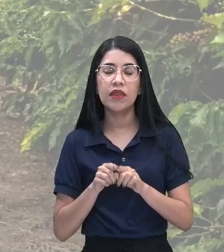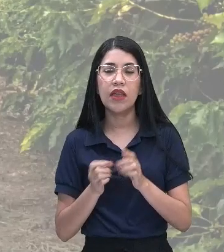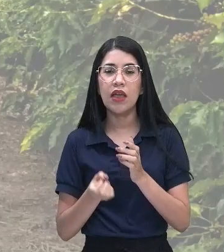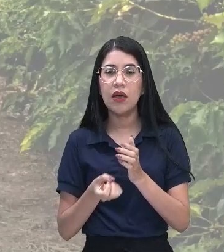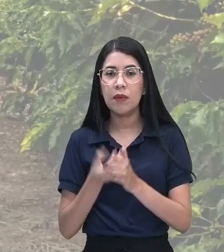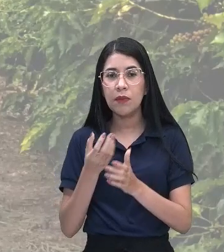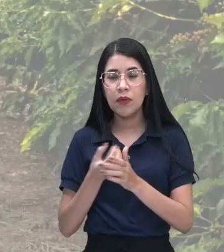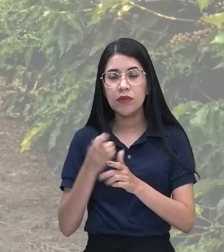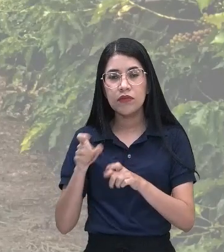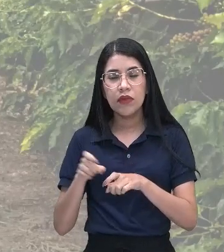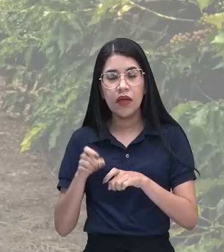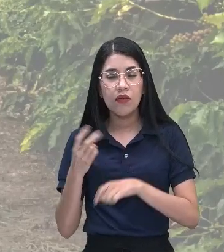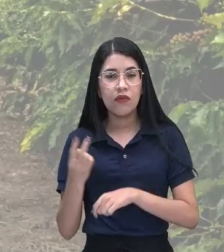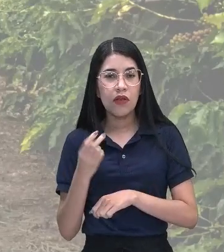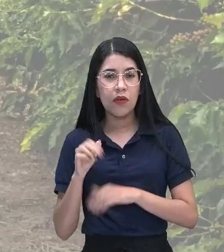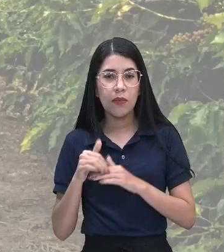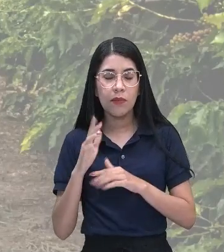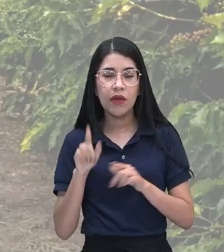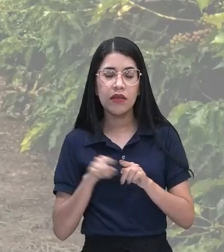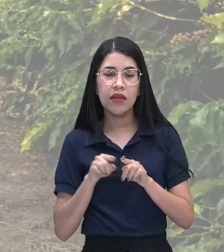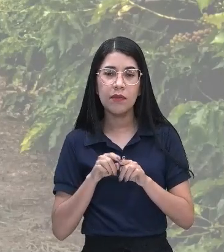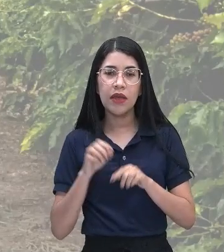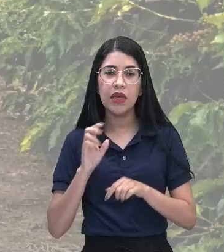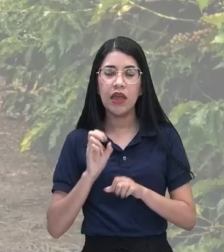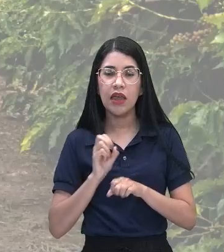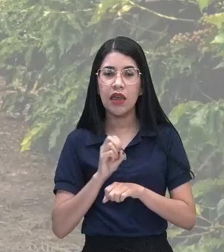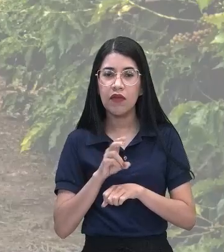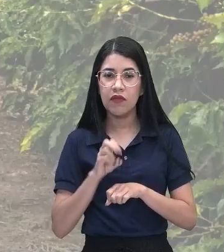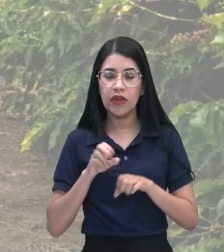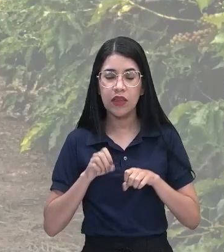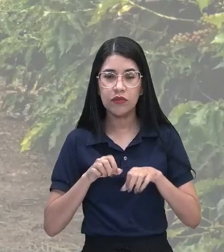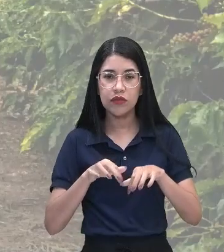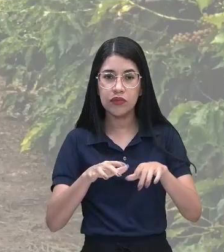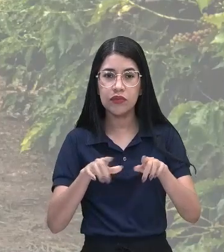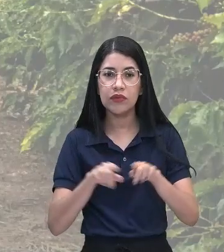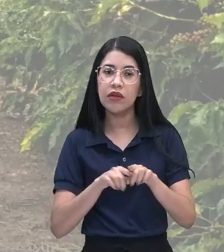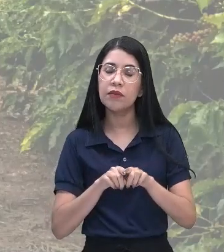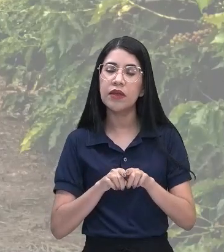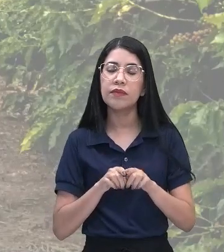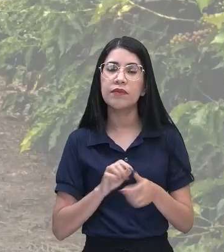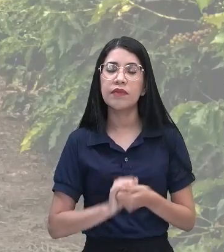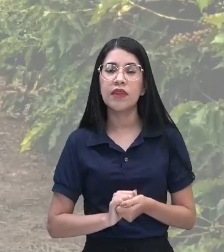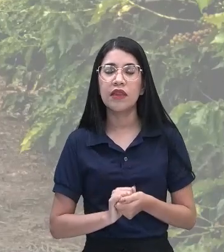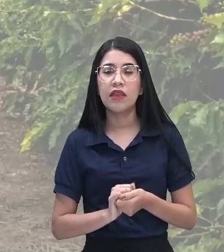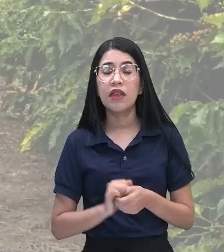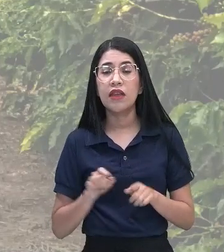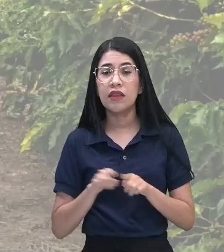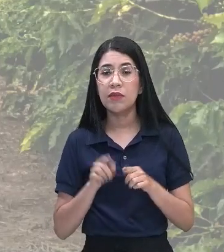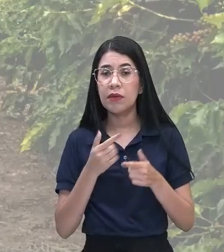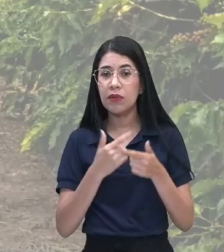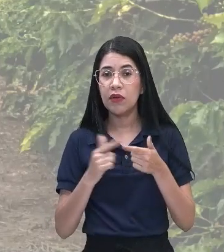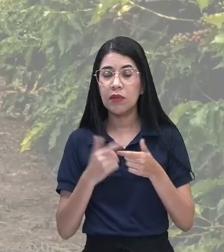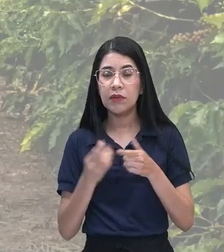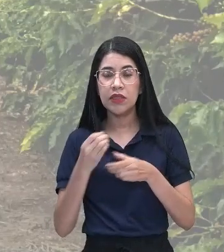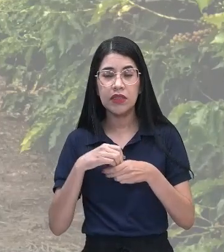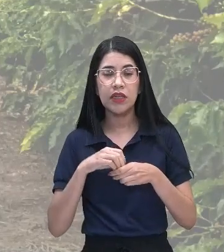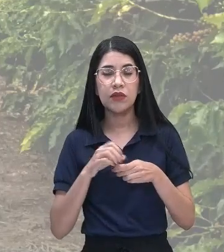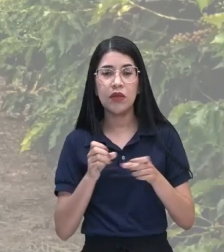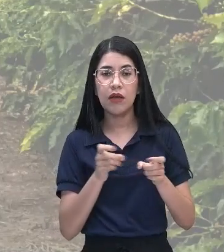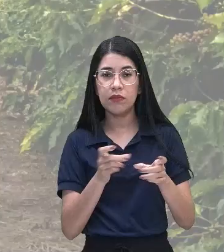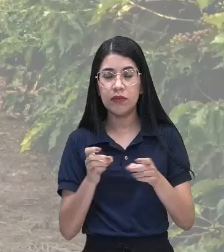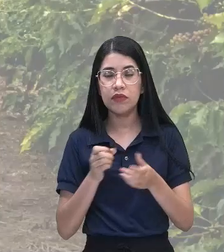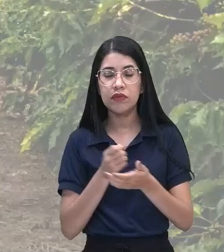fertilizantes defensivos agrícolas e a mão de obra. Incerteza no mercado também é importante falar, porque são conflitos que geram uma